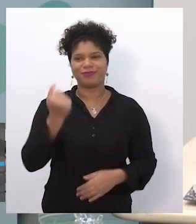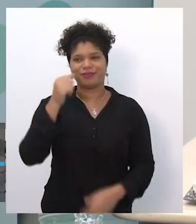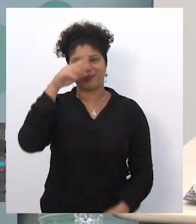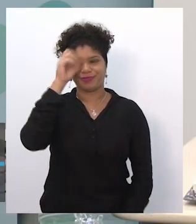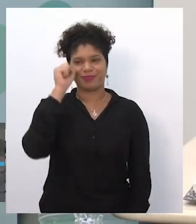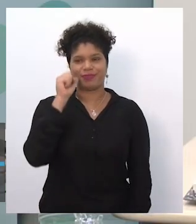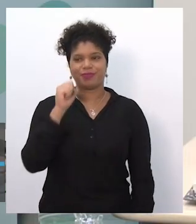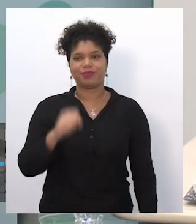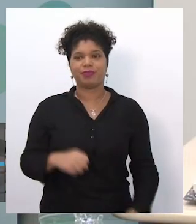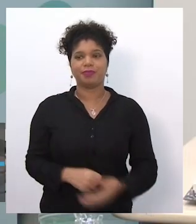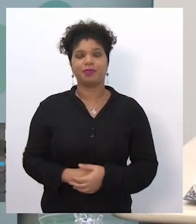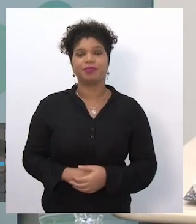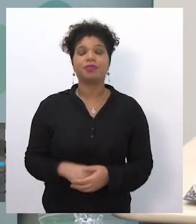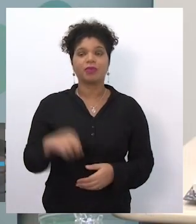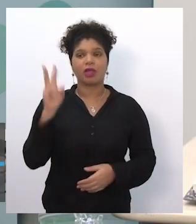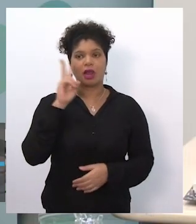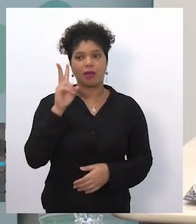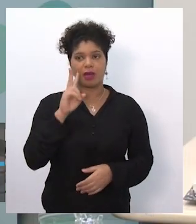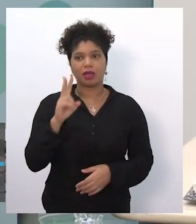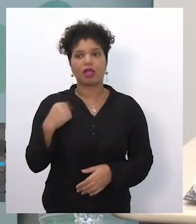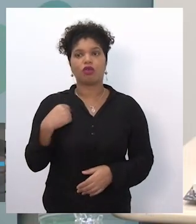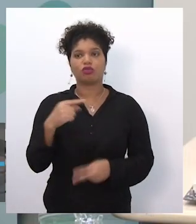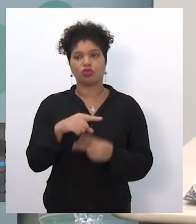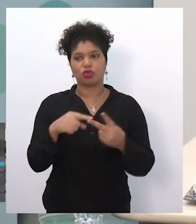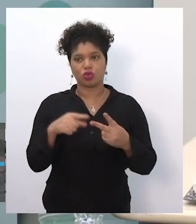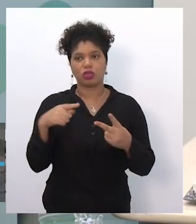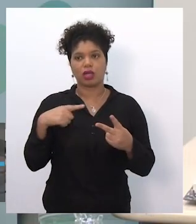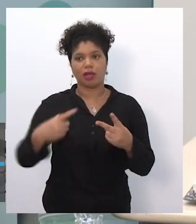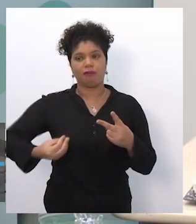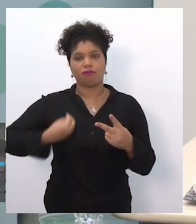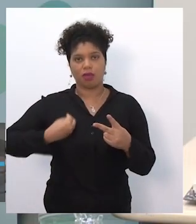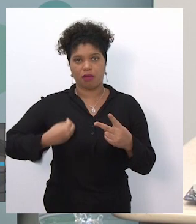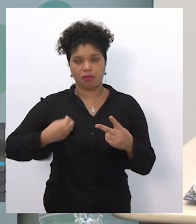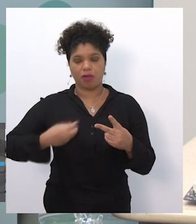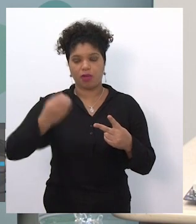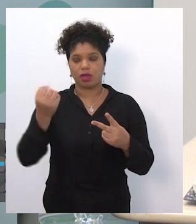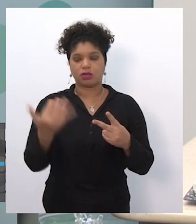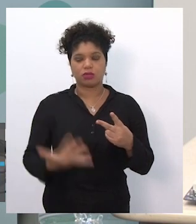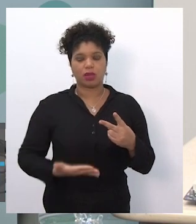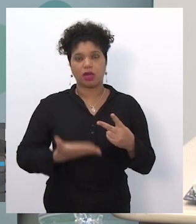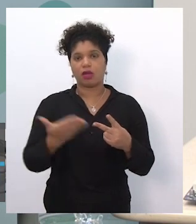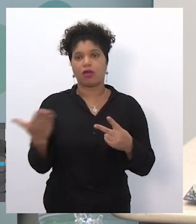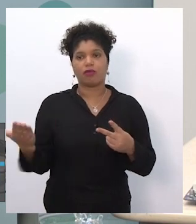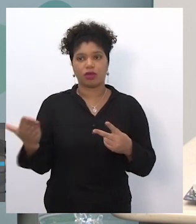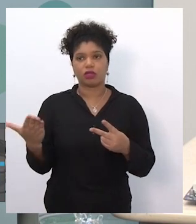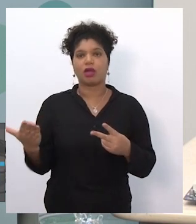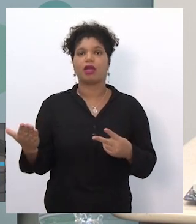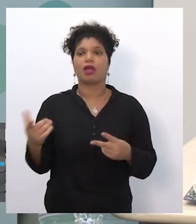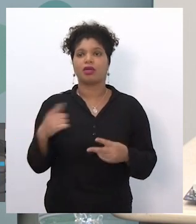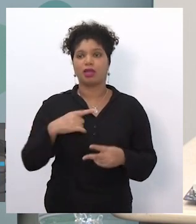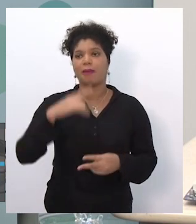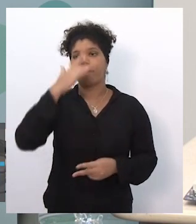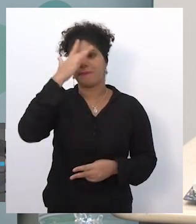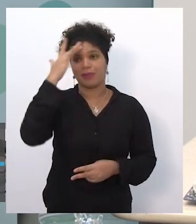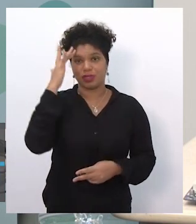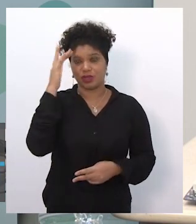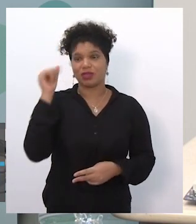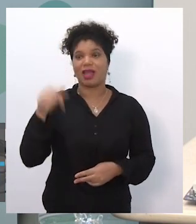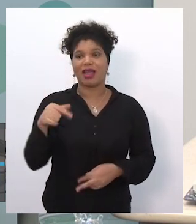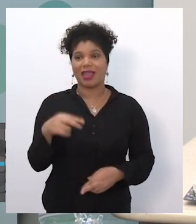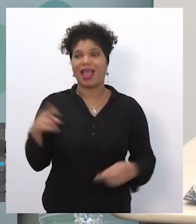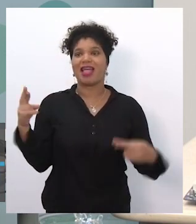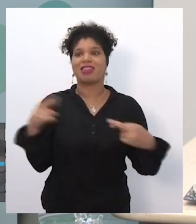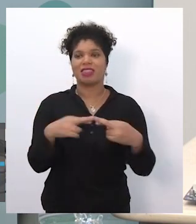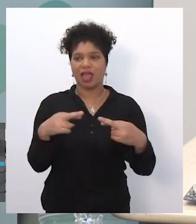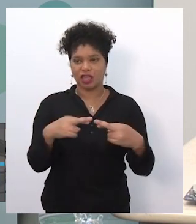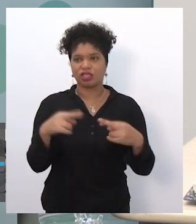Ó, lembrando que a gente trouxe aqui os meninos também para a gente dizer para vocês que nós temos pessoas boas na nossa rede e a